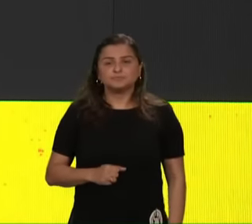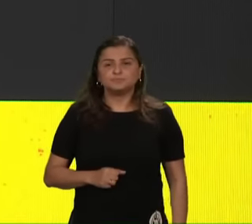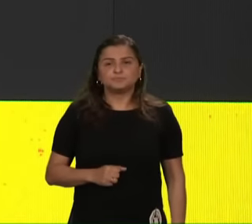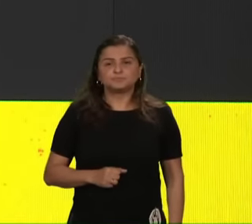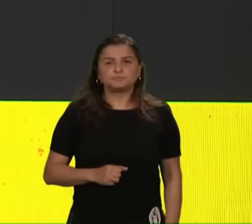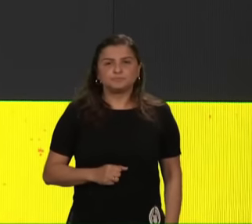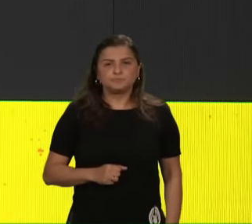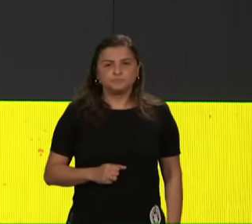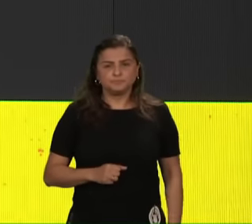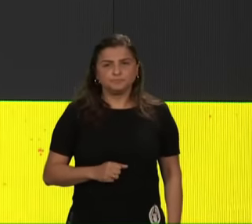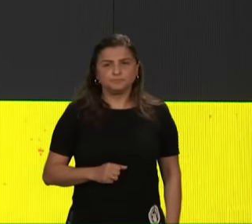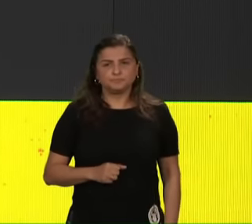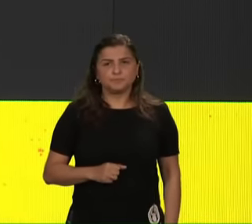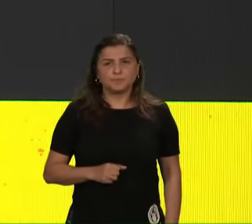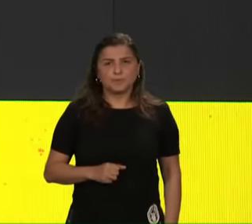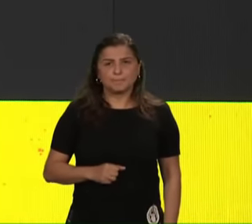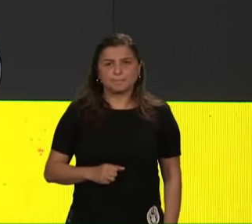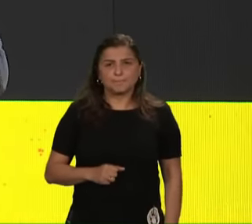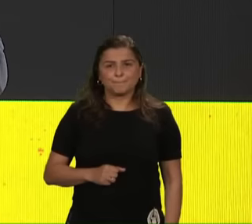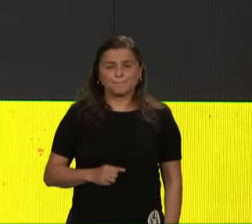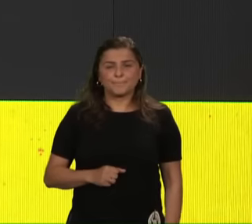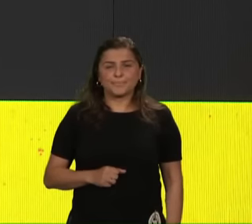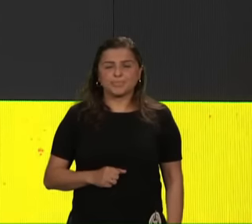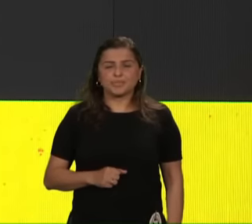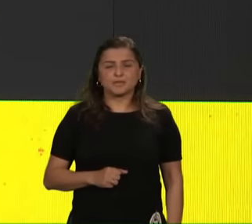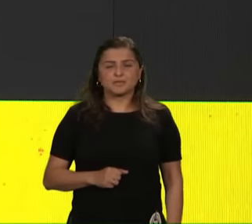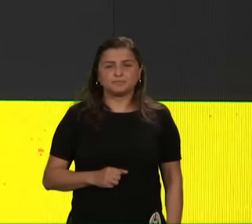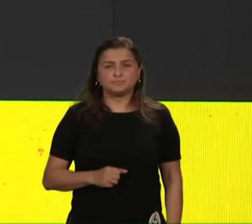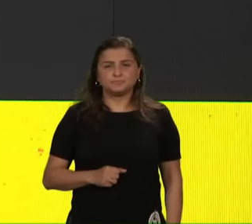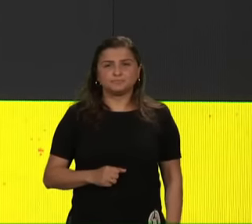de número 28.